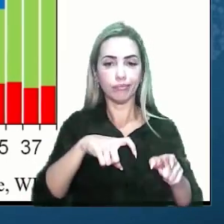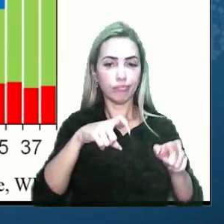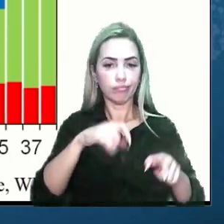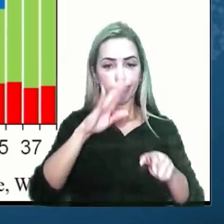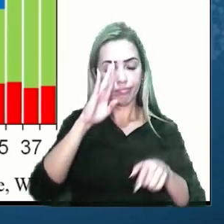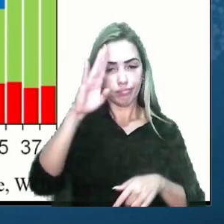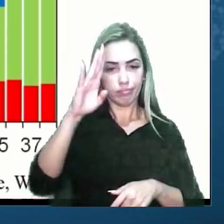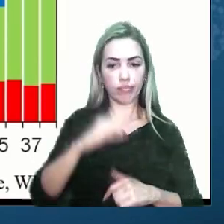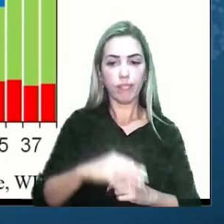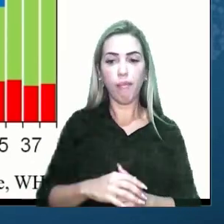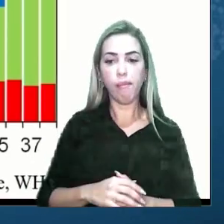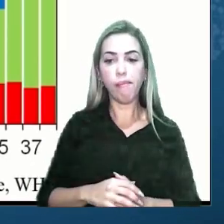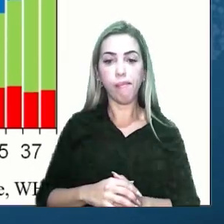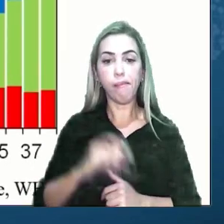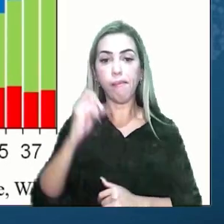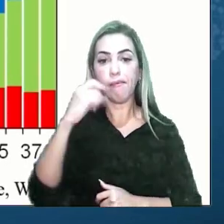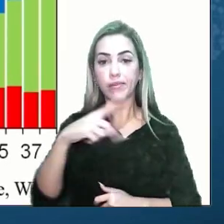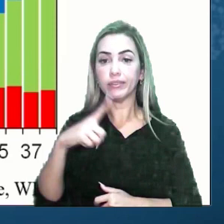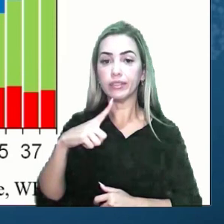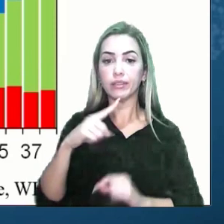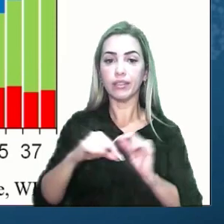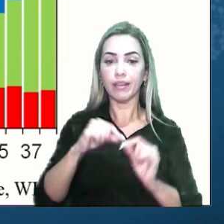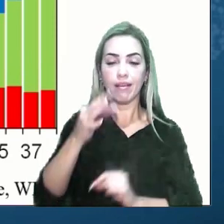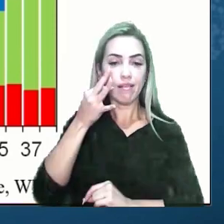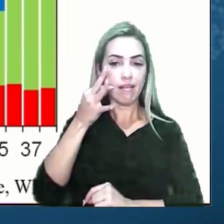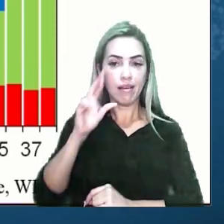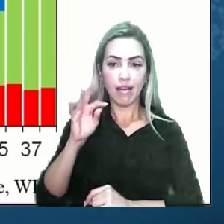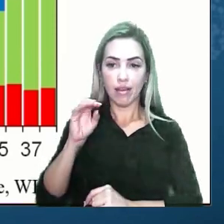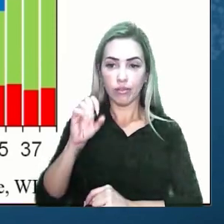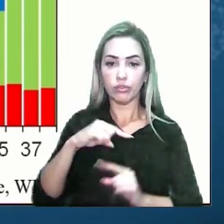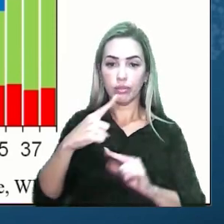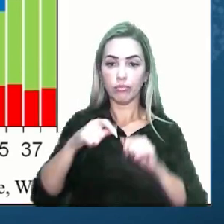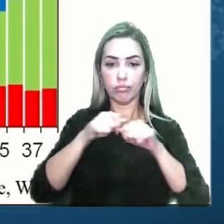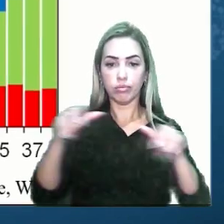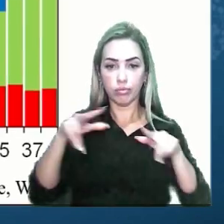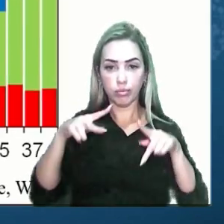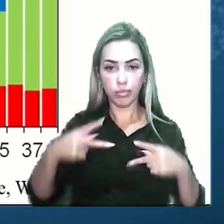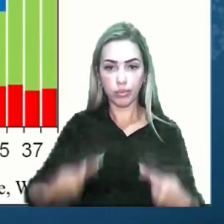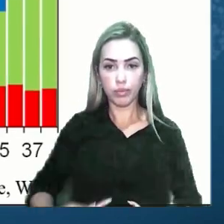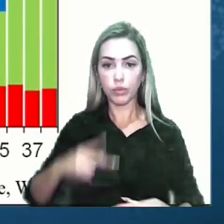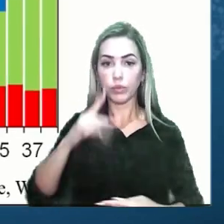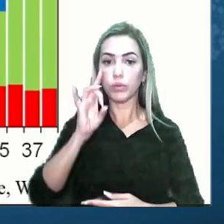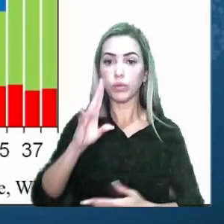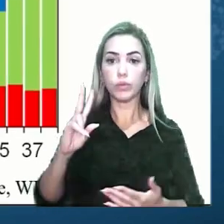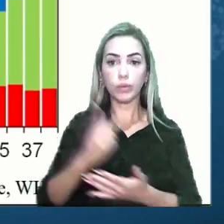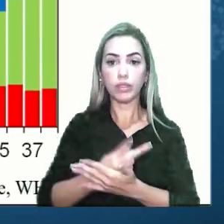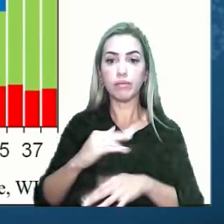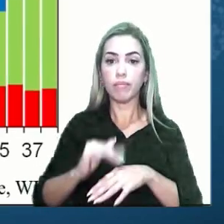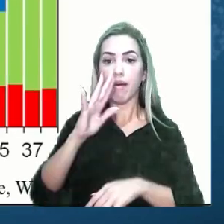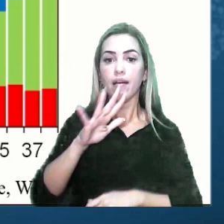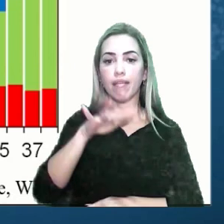O vírus é carregado por ratos e depois transmitido para seres humanos. Isso acontece mais em